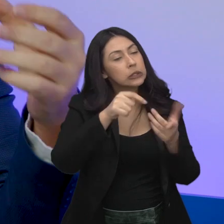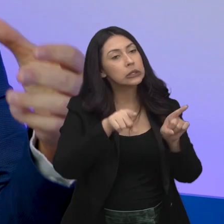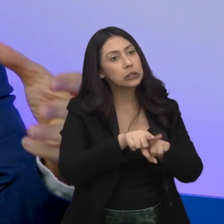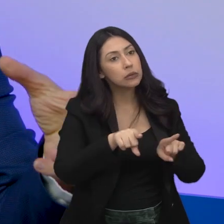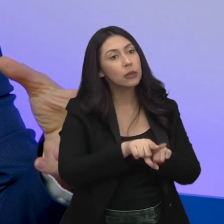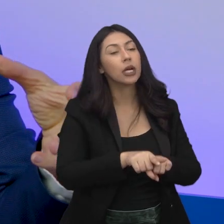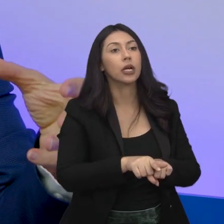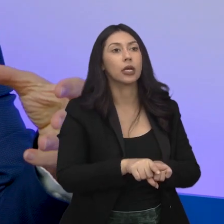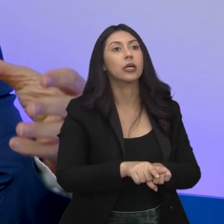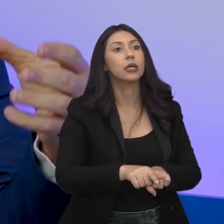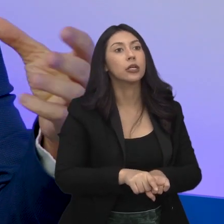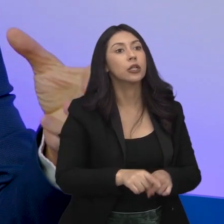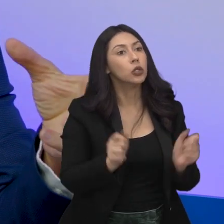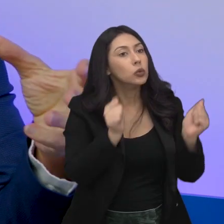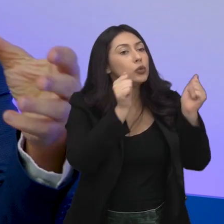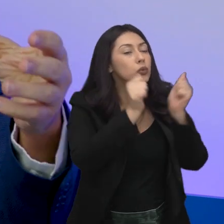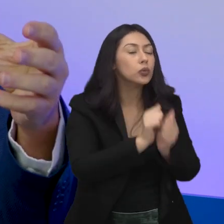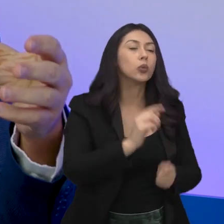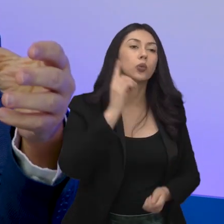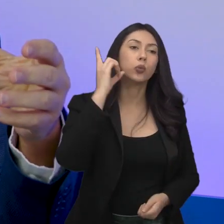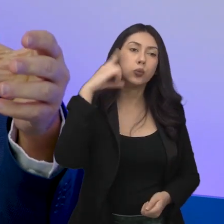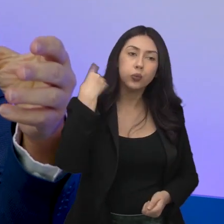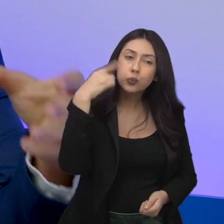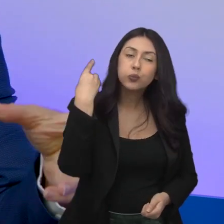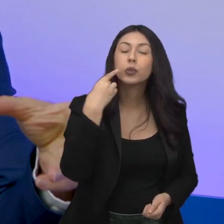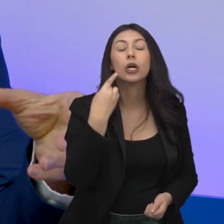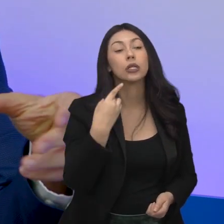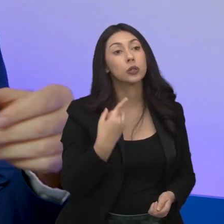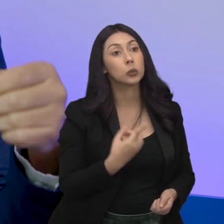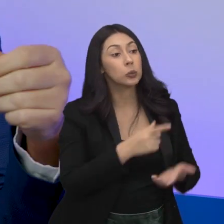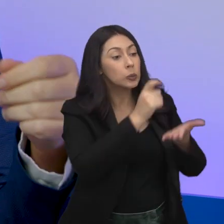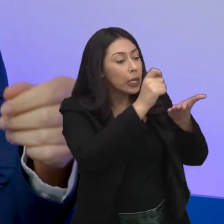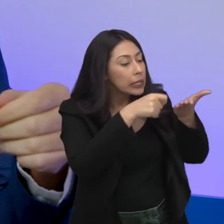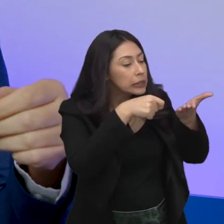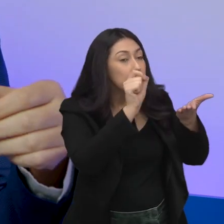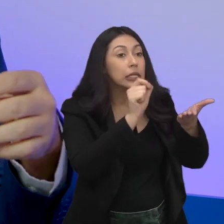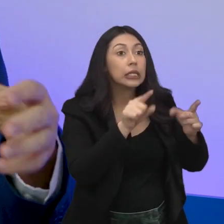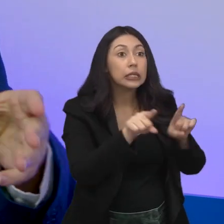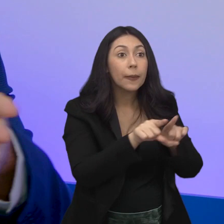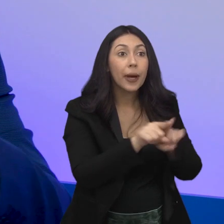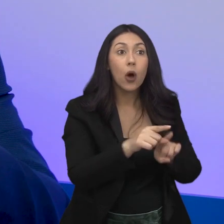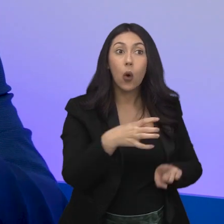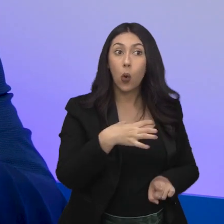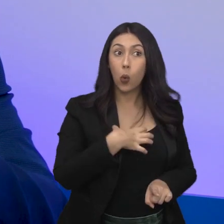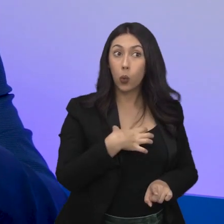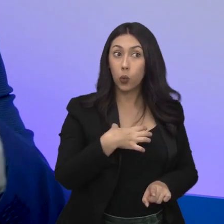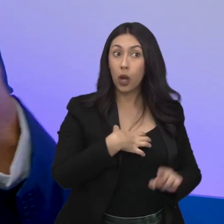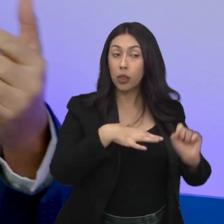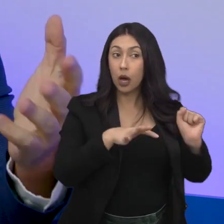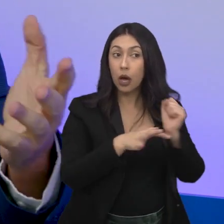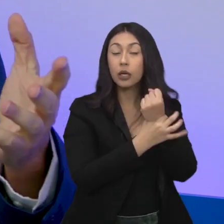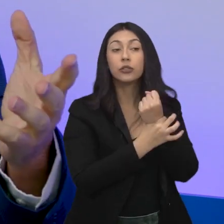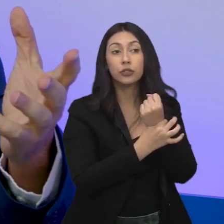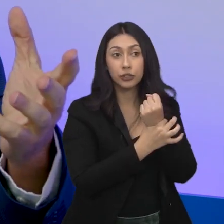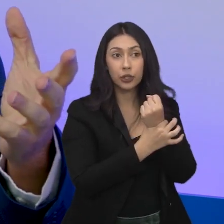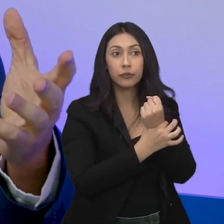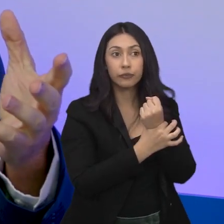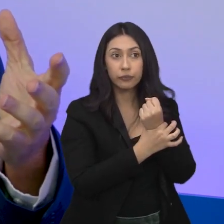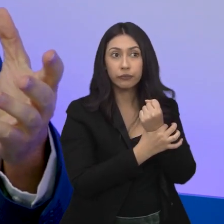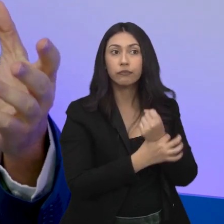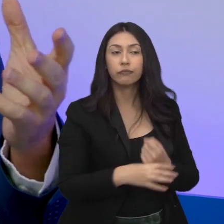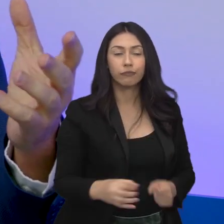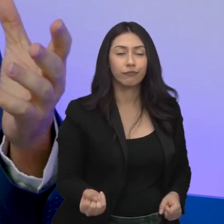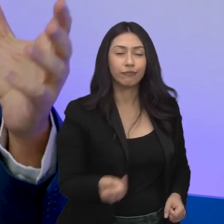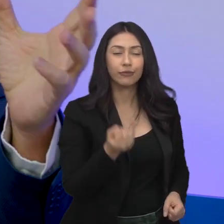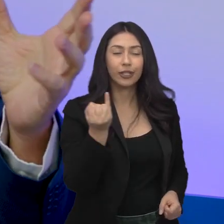por um advogado, por uma advogada, está analisando a assinatura, a forma como vai ser feita a garantia dessa